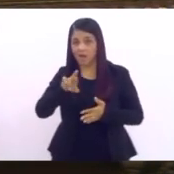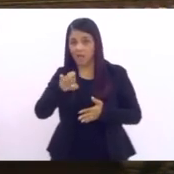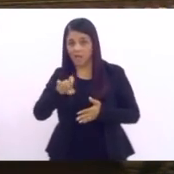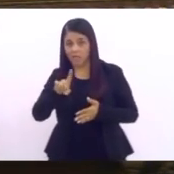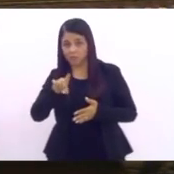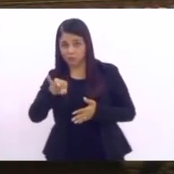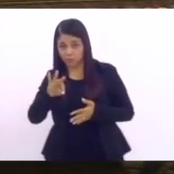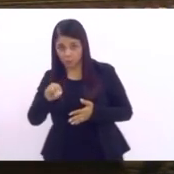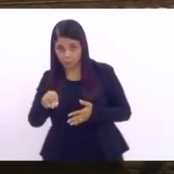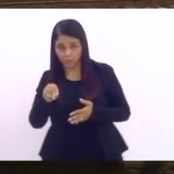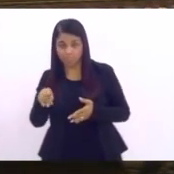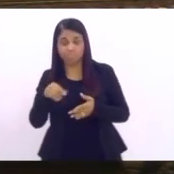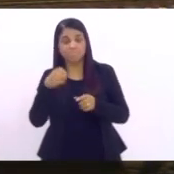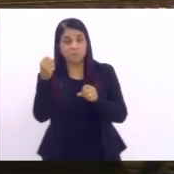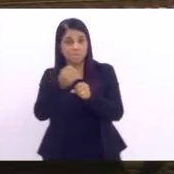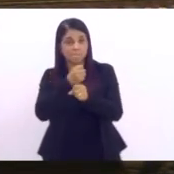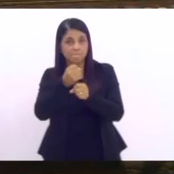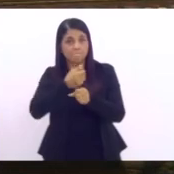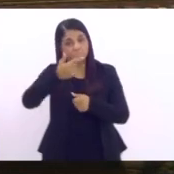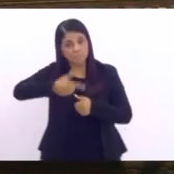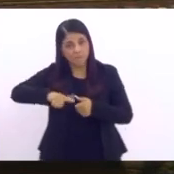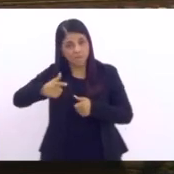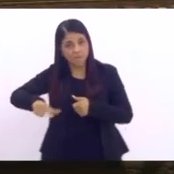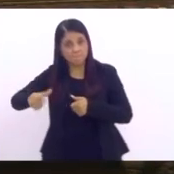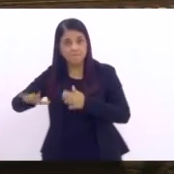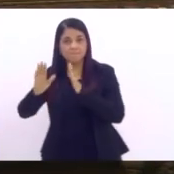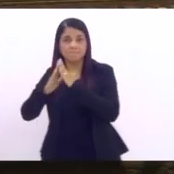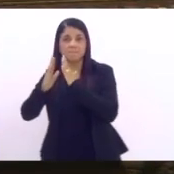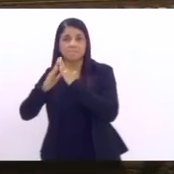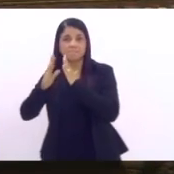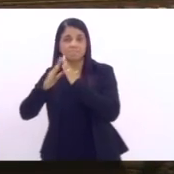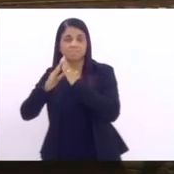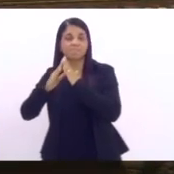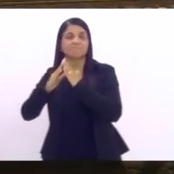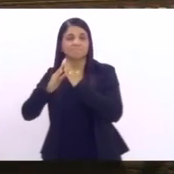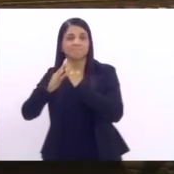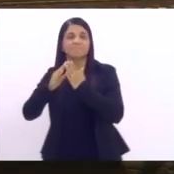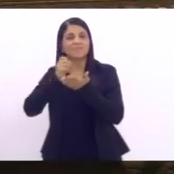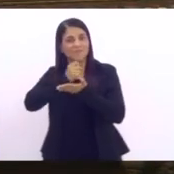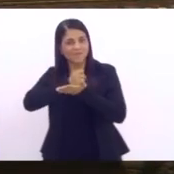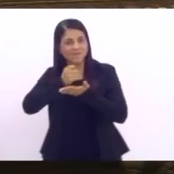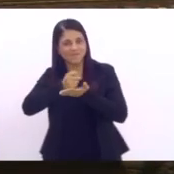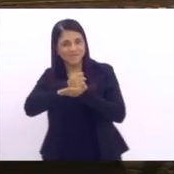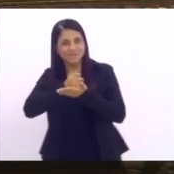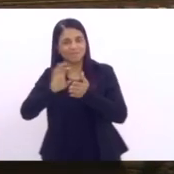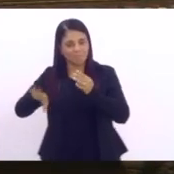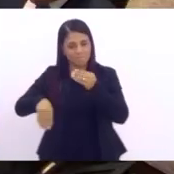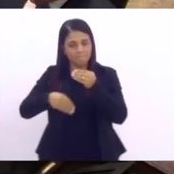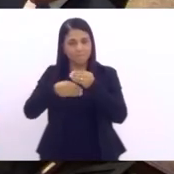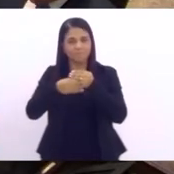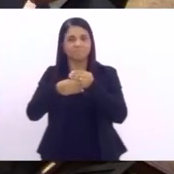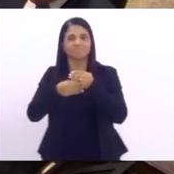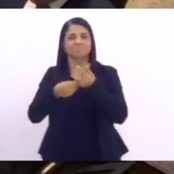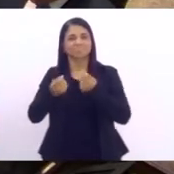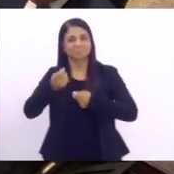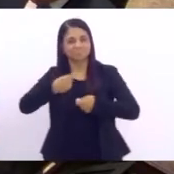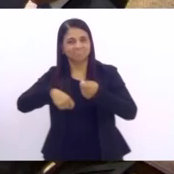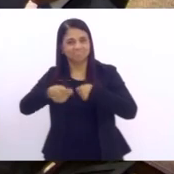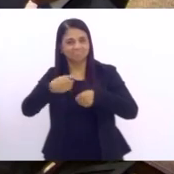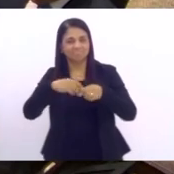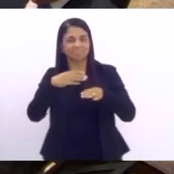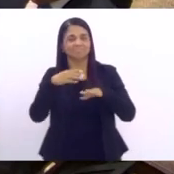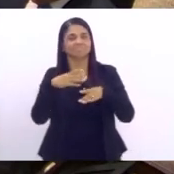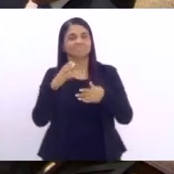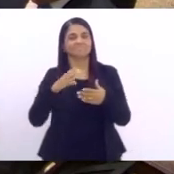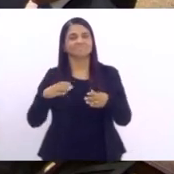mais unidades e a gente vai acabar também aquecendo a cadeia produtiva da construção civil. Então é um